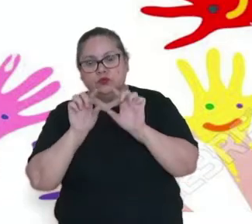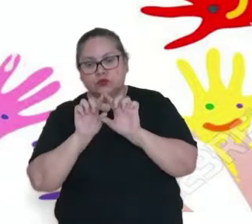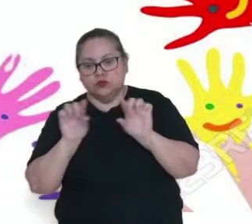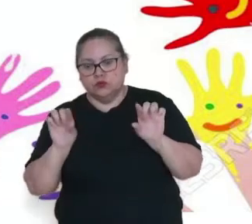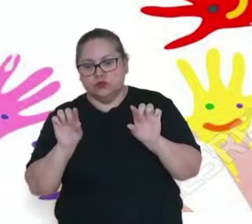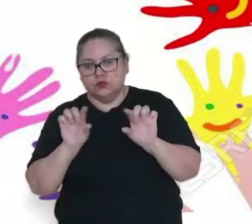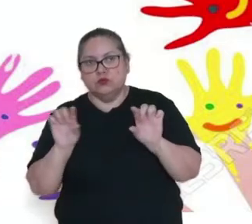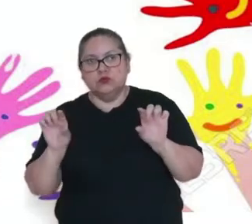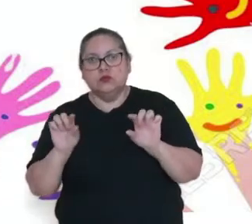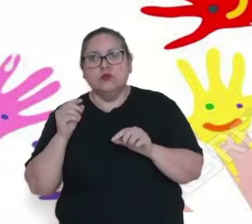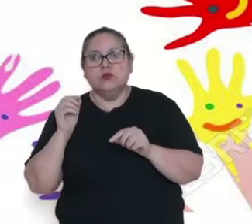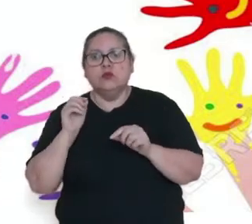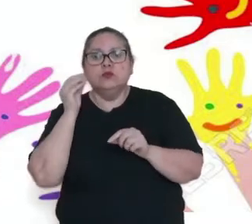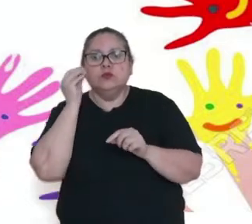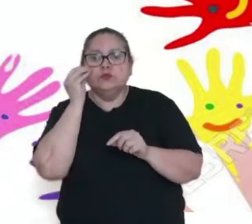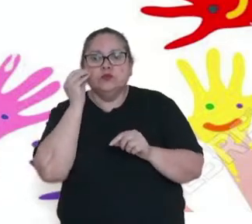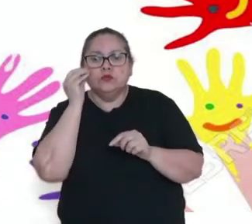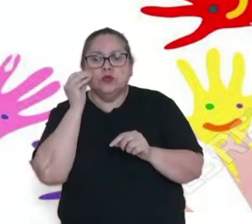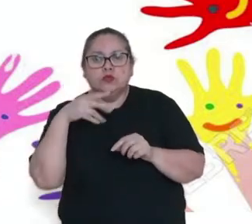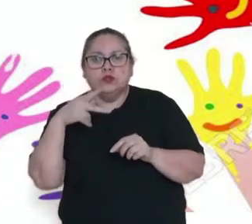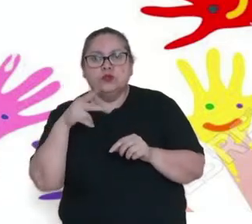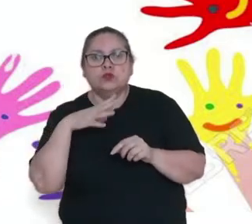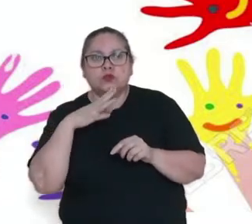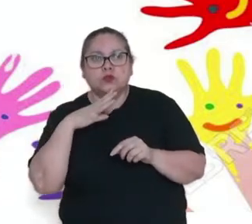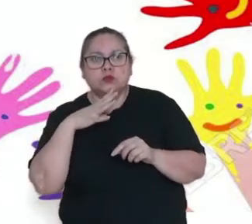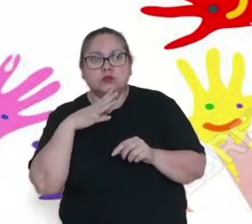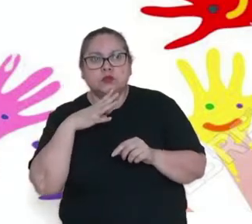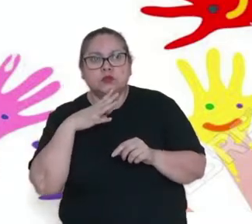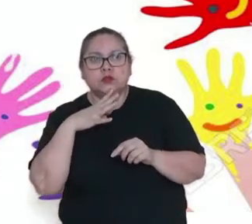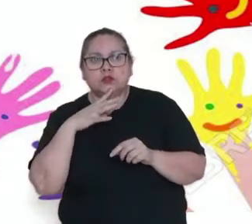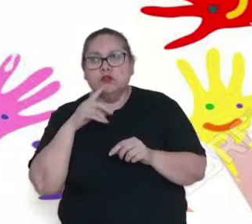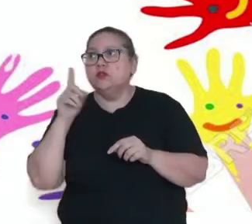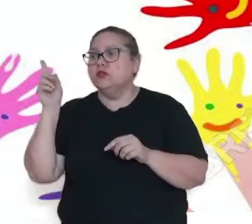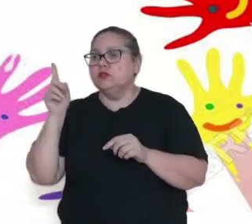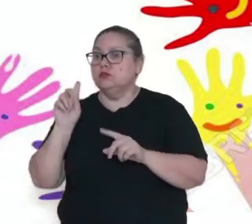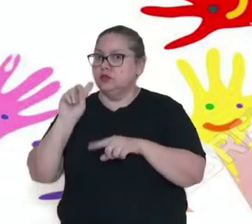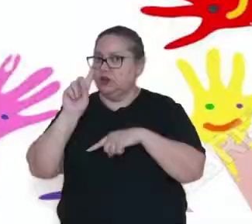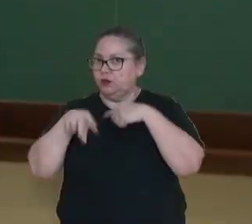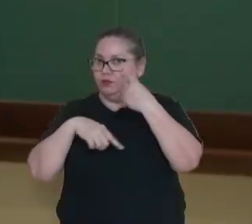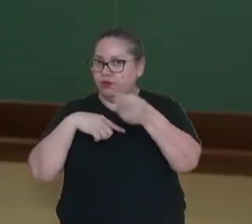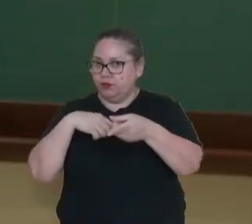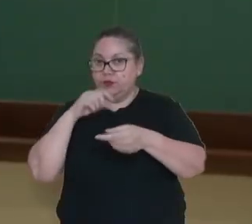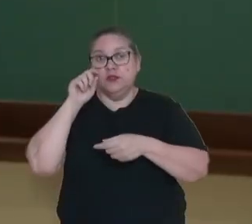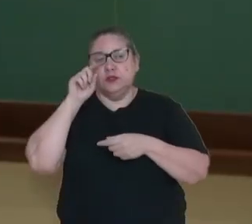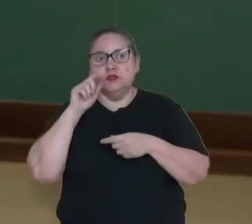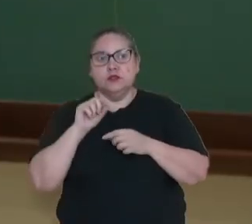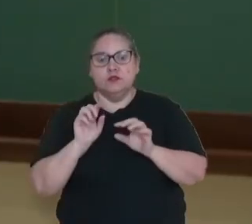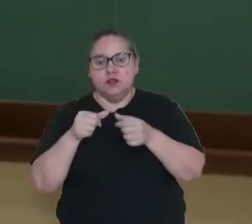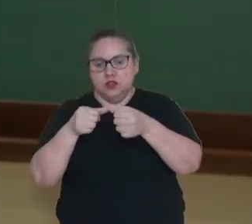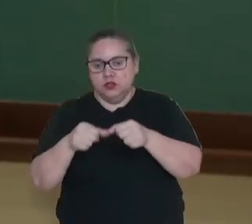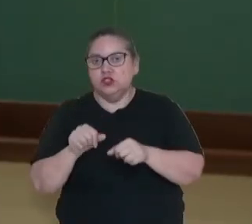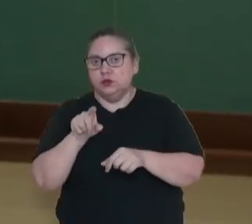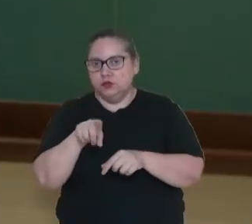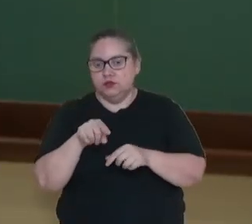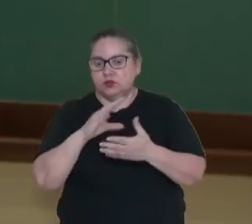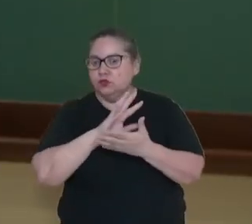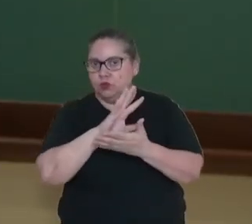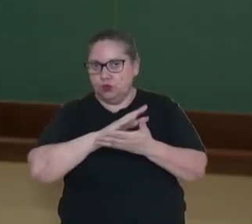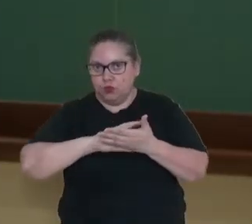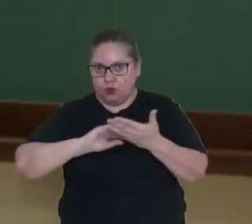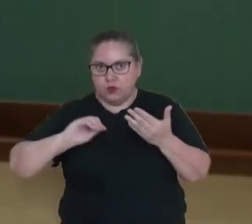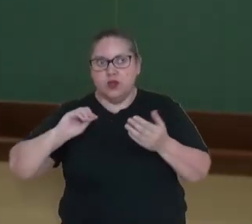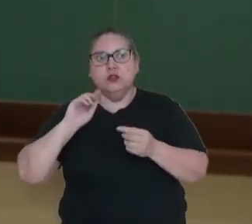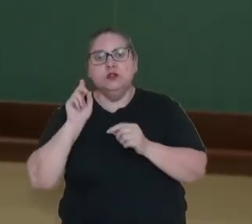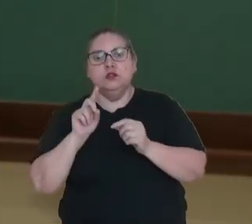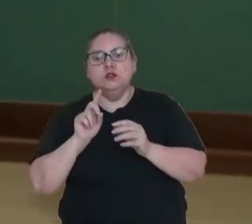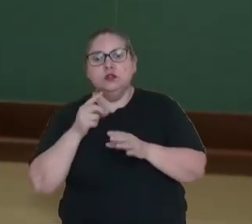vamos testar os seus conhecimentos. Então vocês depois, né? Eu vou deixar aqui para vocês copiarem.